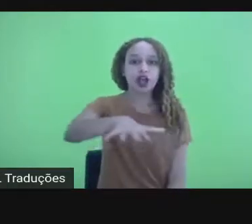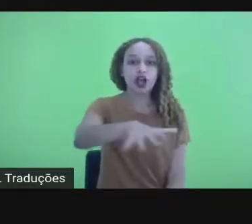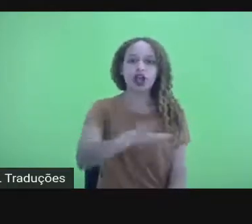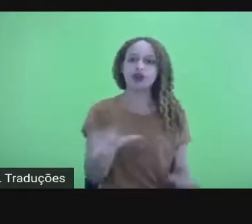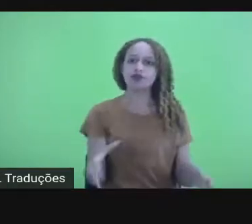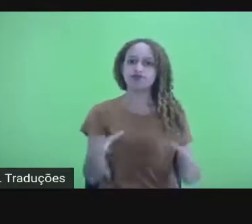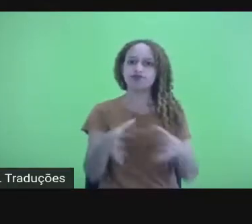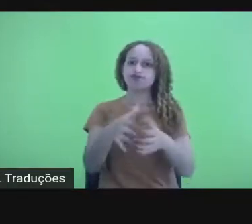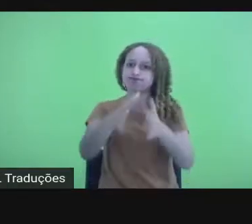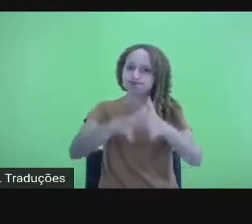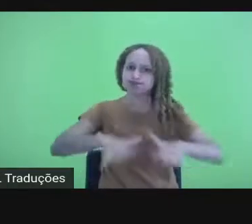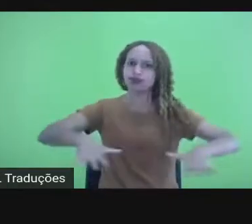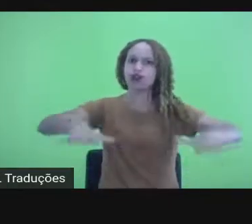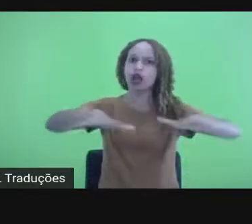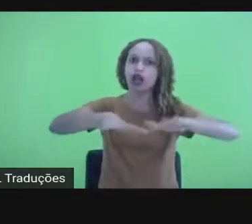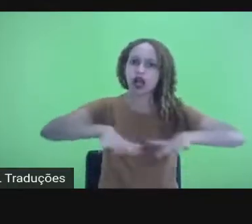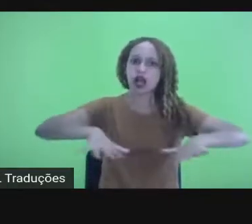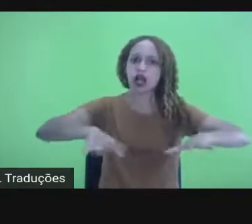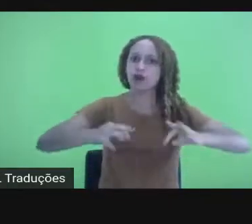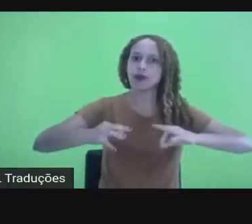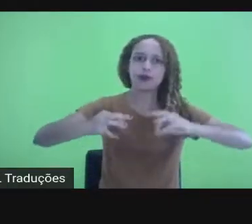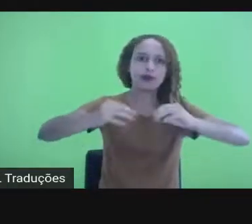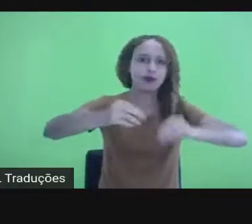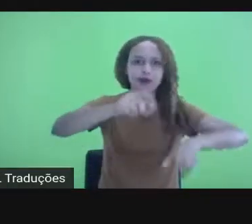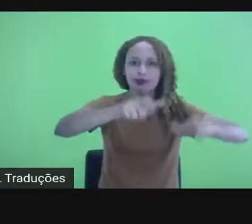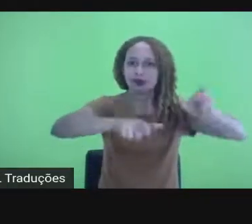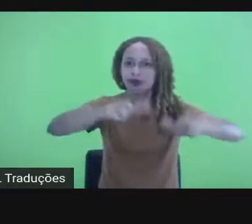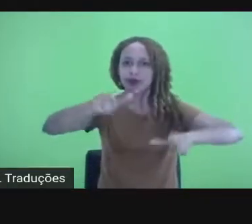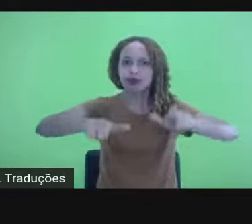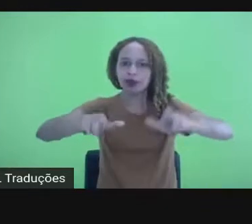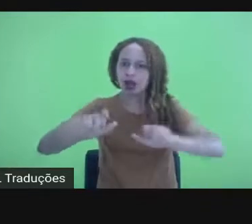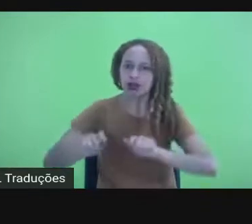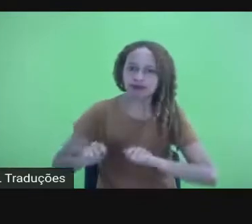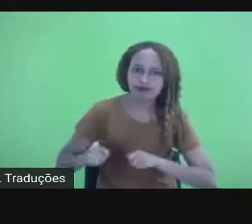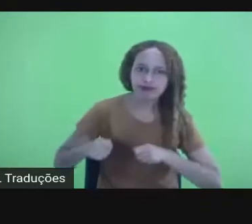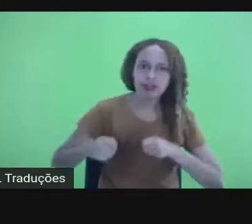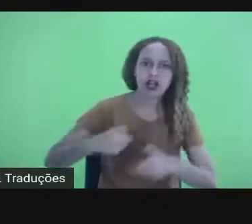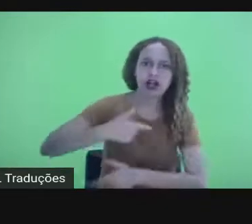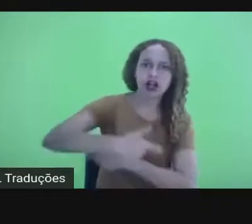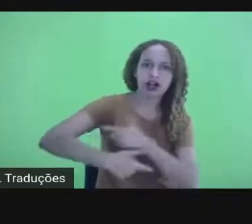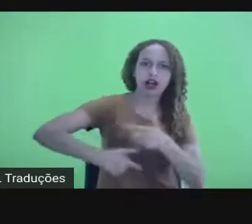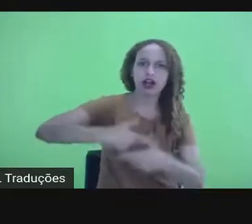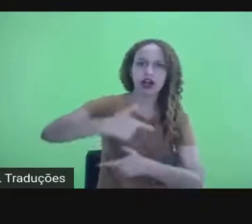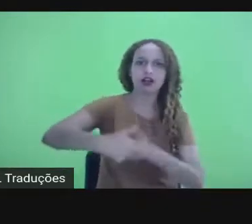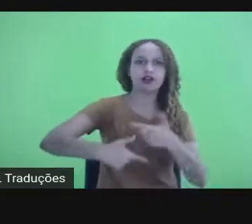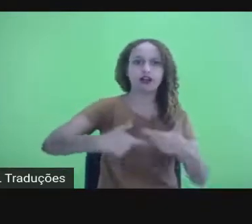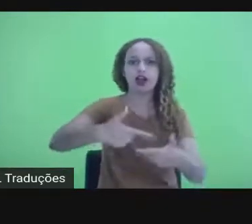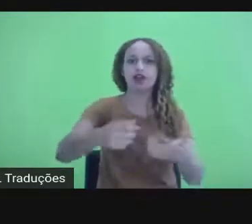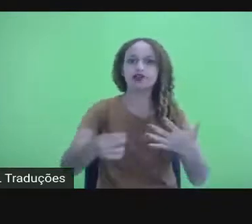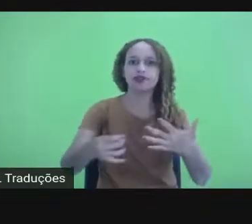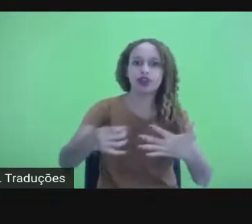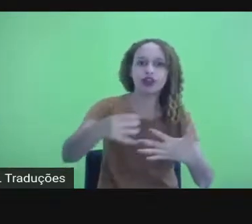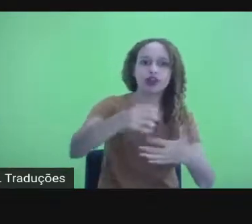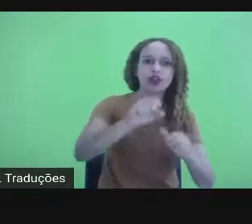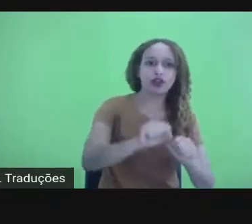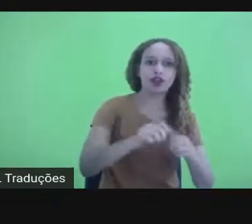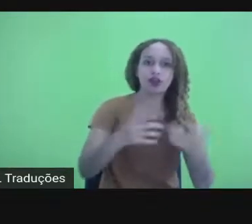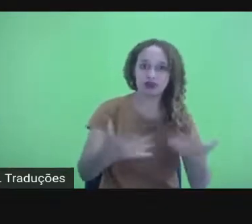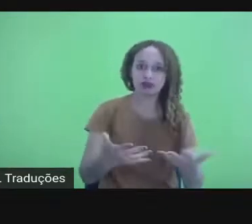de diálogo com as sujeitas e sujeitos que constroem esses caminhos rumos para uma sociedade equânime e